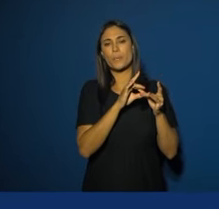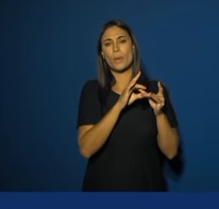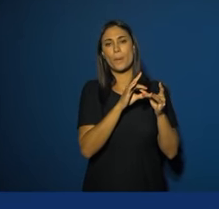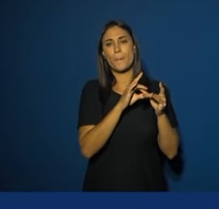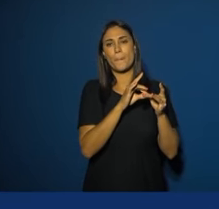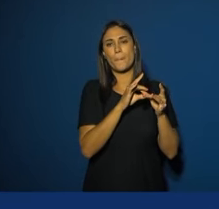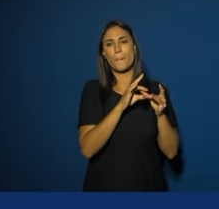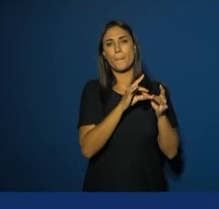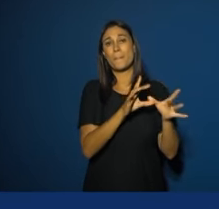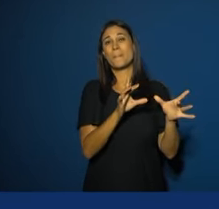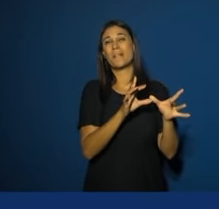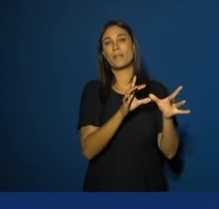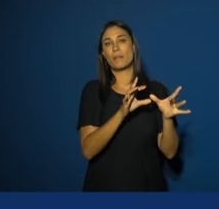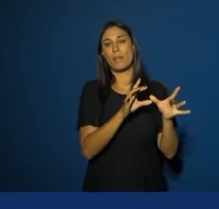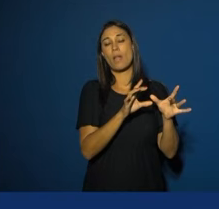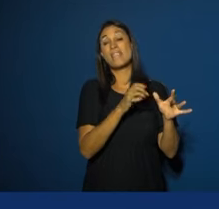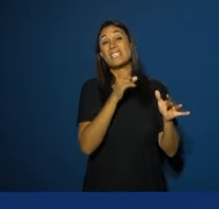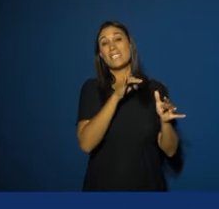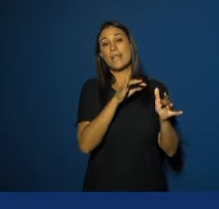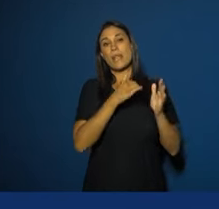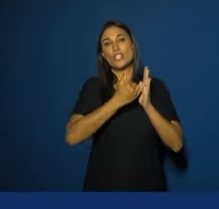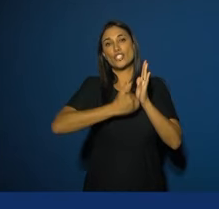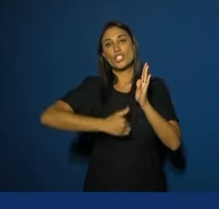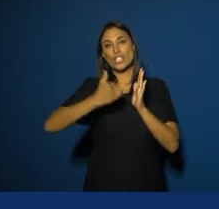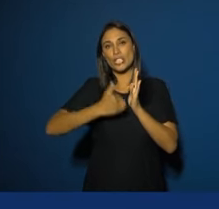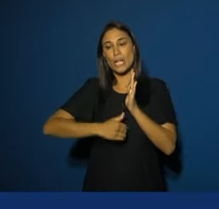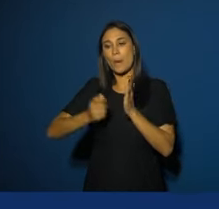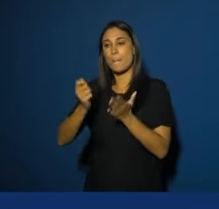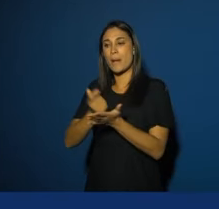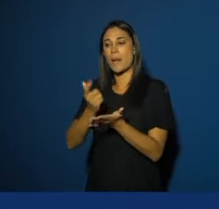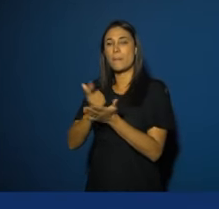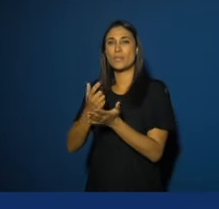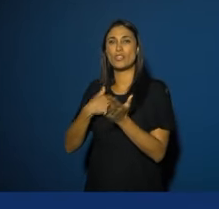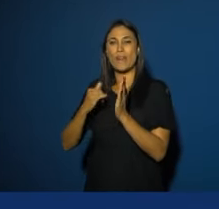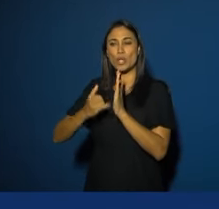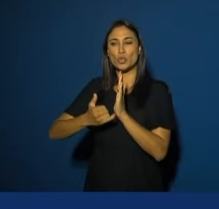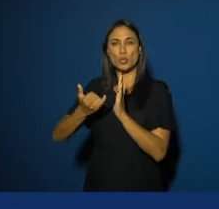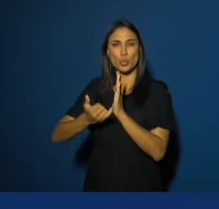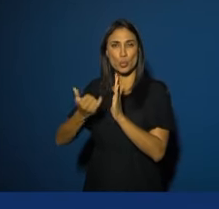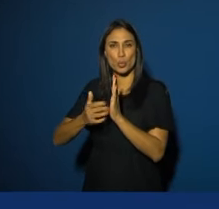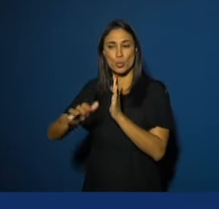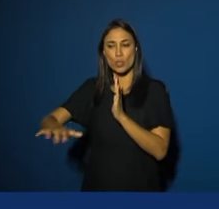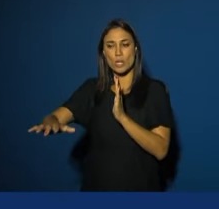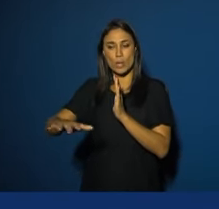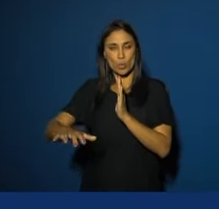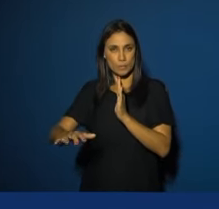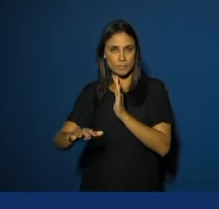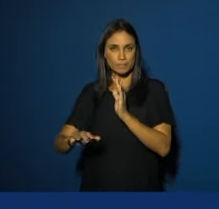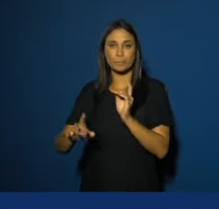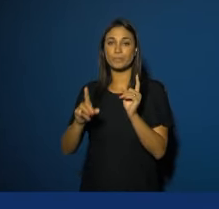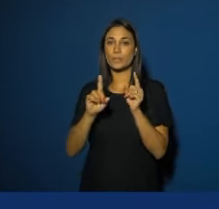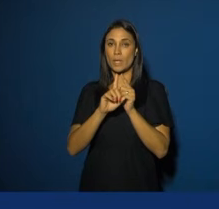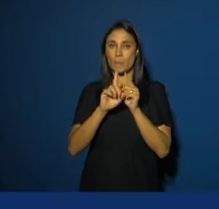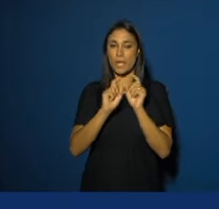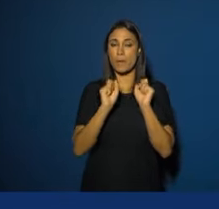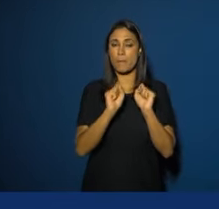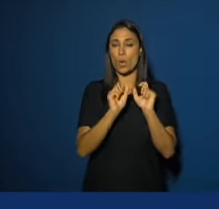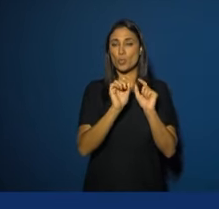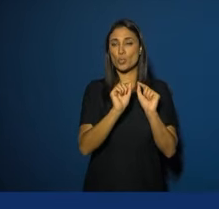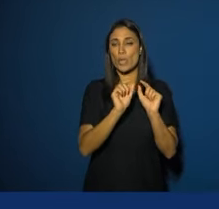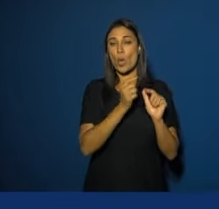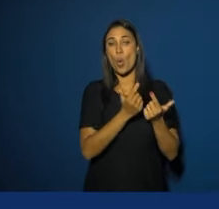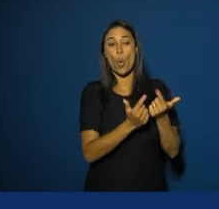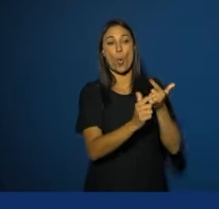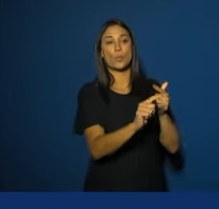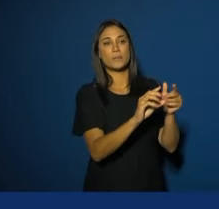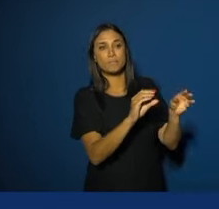ele é desonerado do pagamento de diversos encargos setoriais. E também podem se colocar